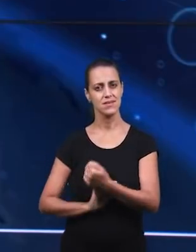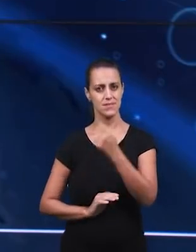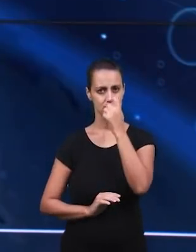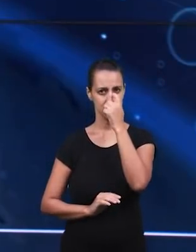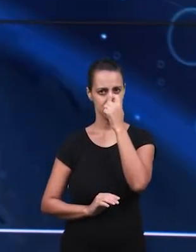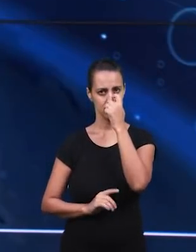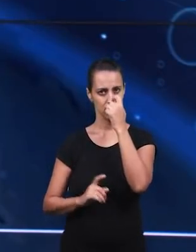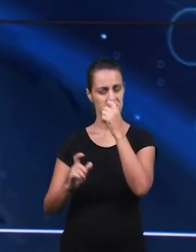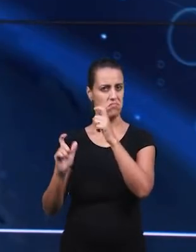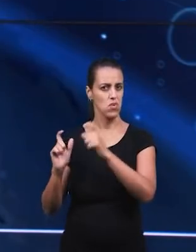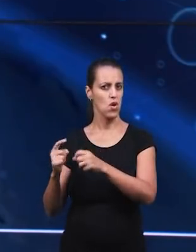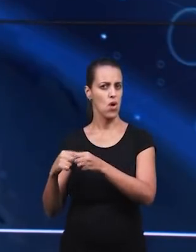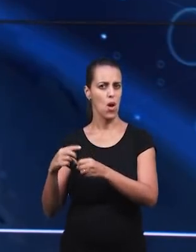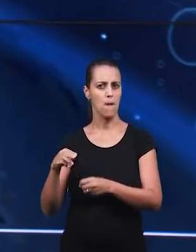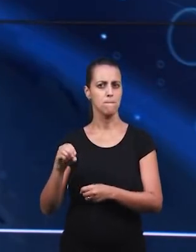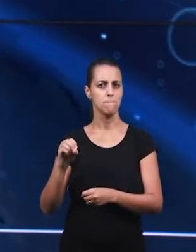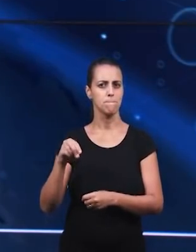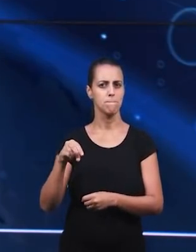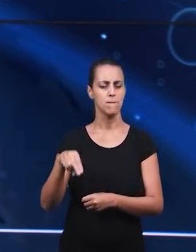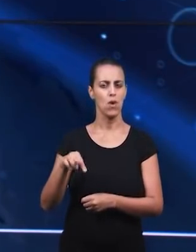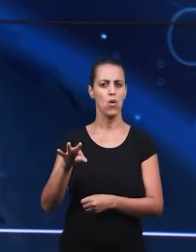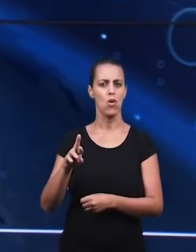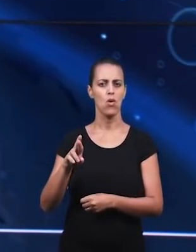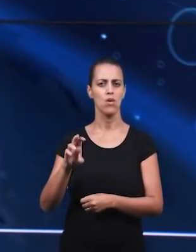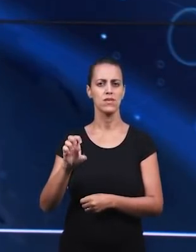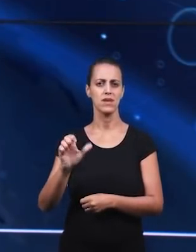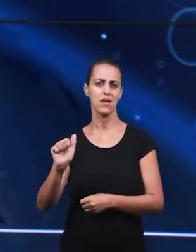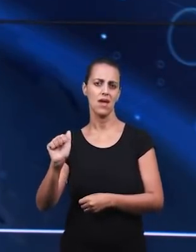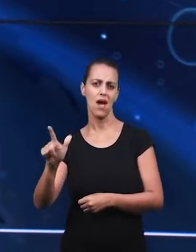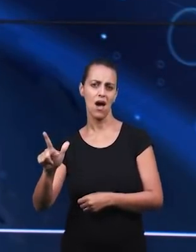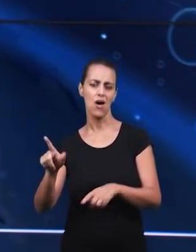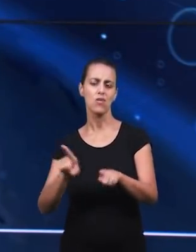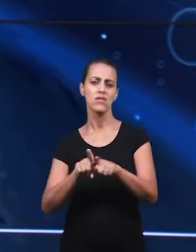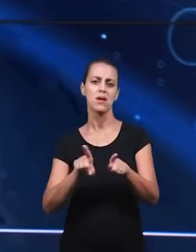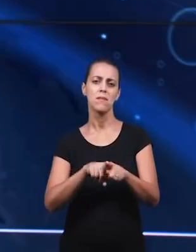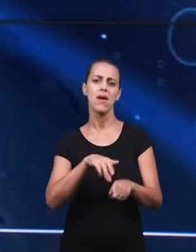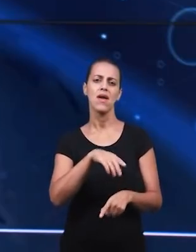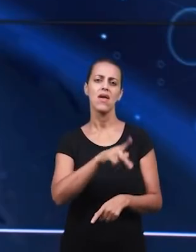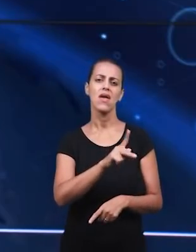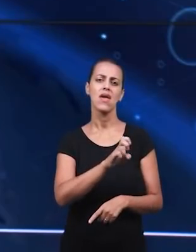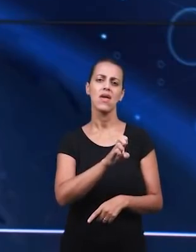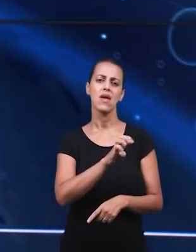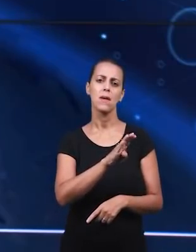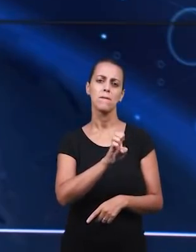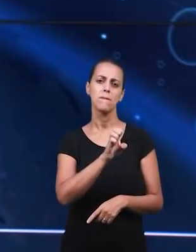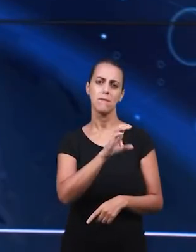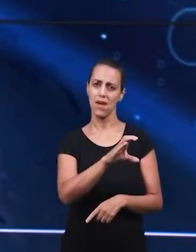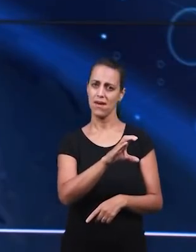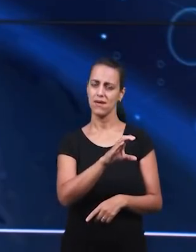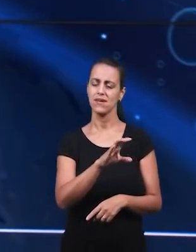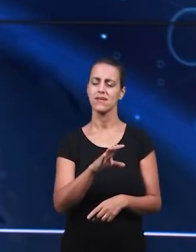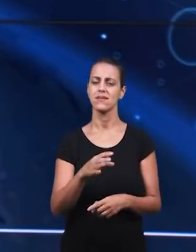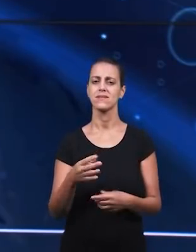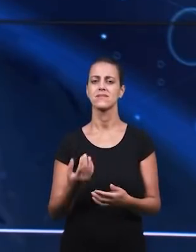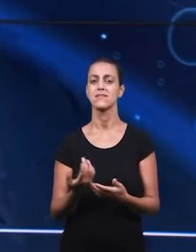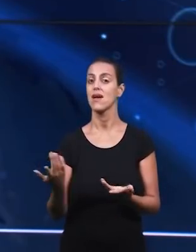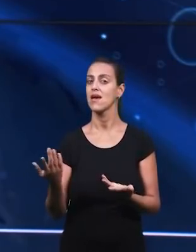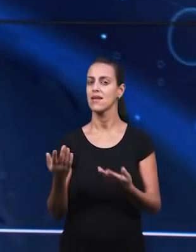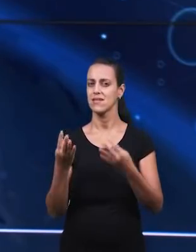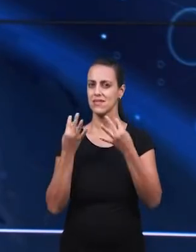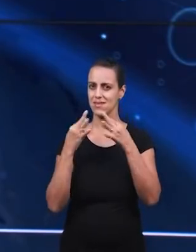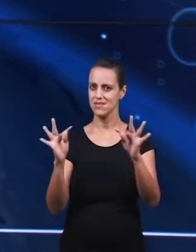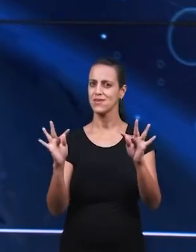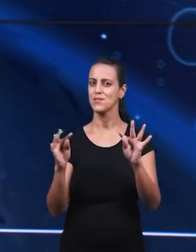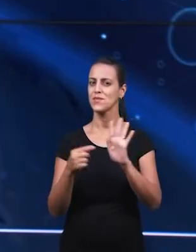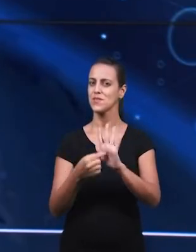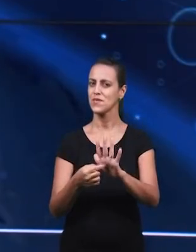de Montreal e também de Quebec. Por isso, então, nós vamos ter esse testemunho do nosso irmão Holliston. Ele vai nos falar.